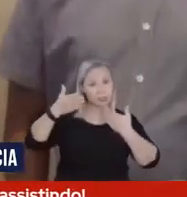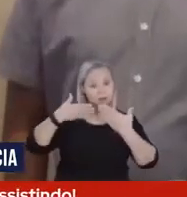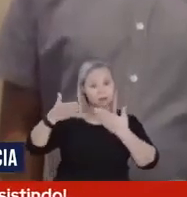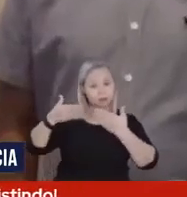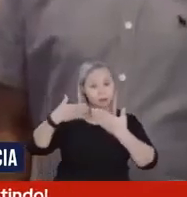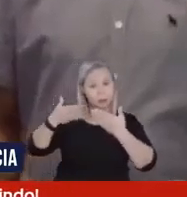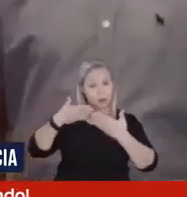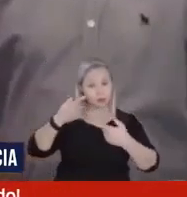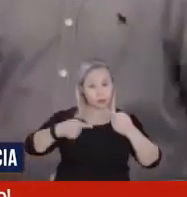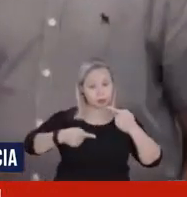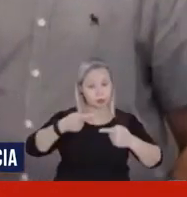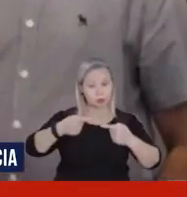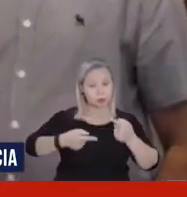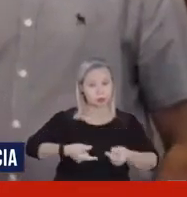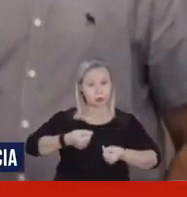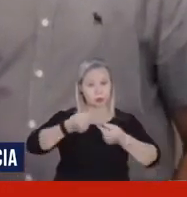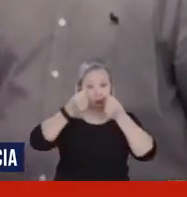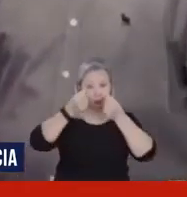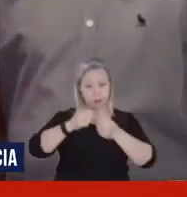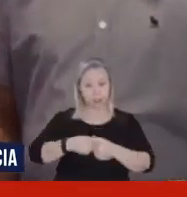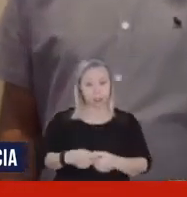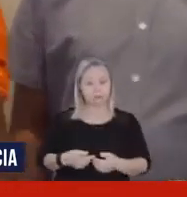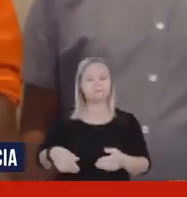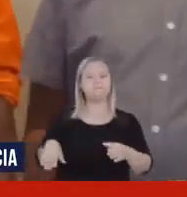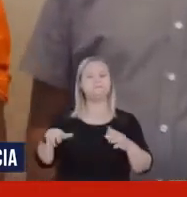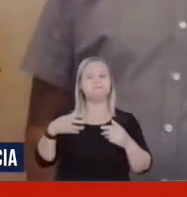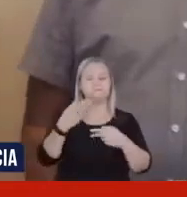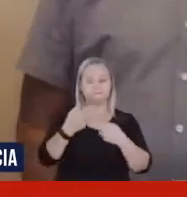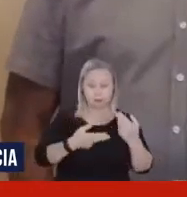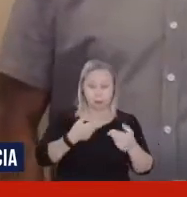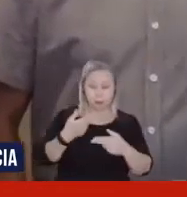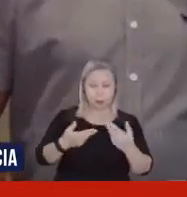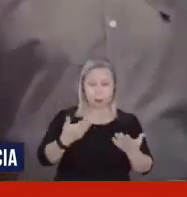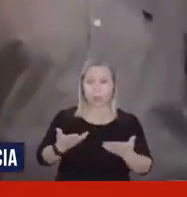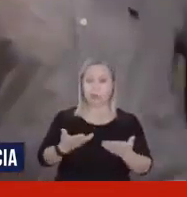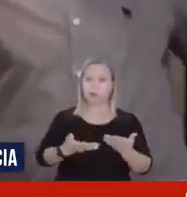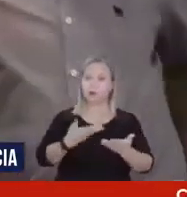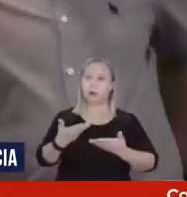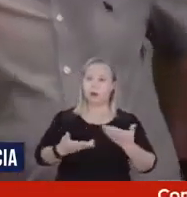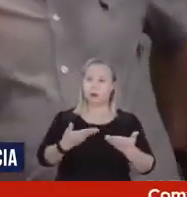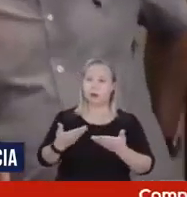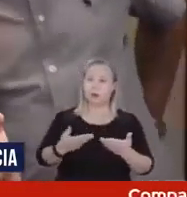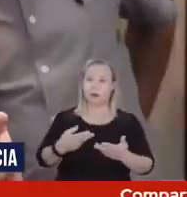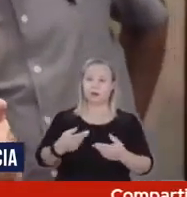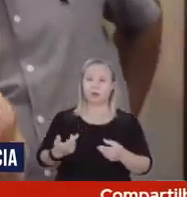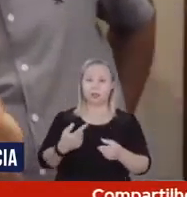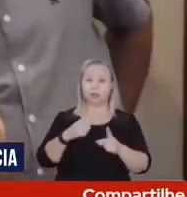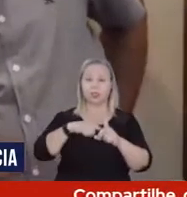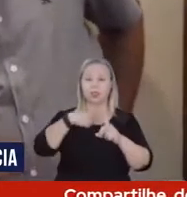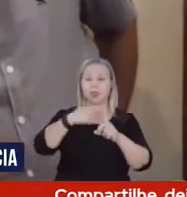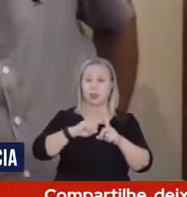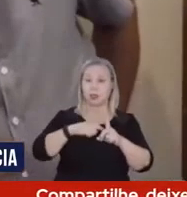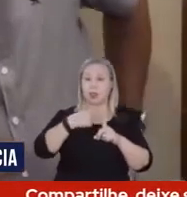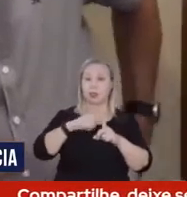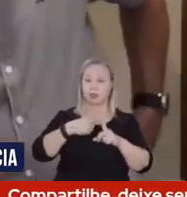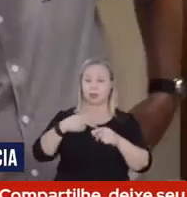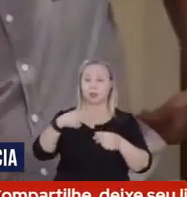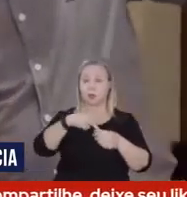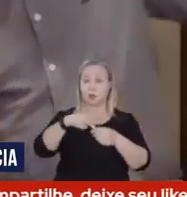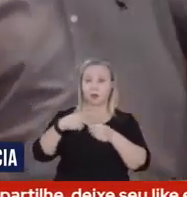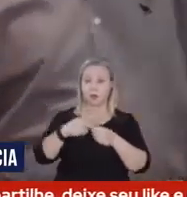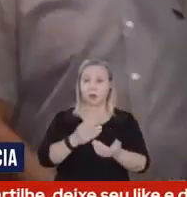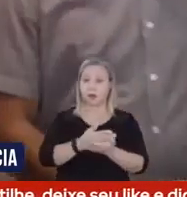tudo a ver com essa política implementada pela Petrobras de reajuste que começou diário, que caiu na greve